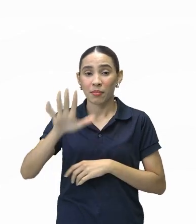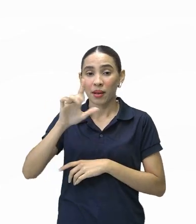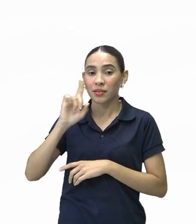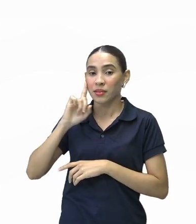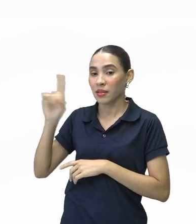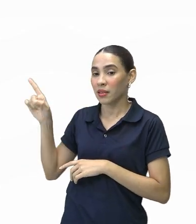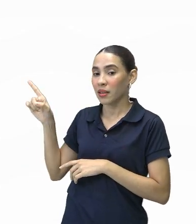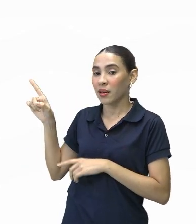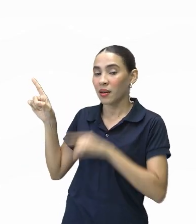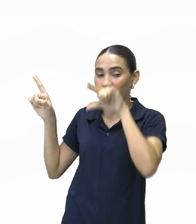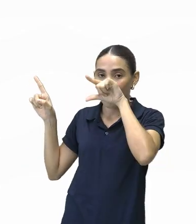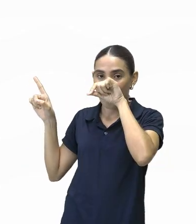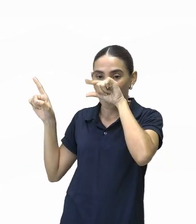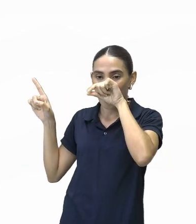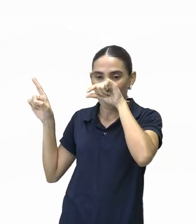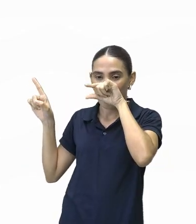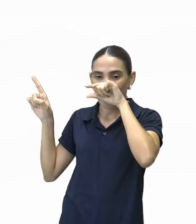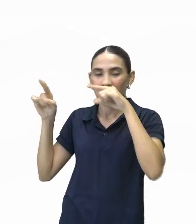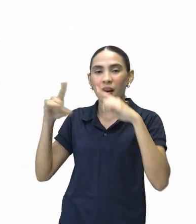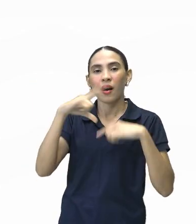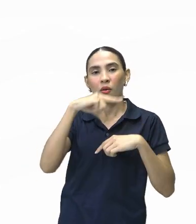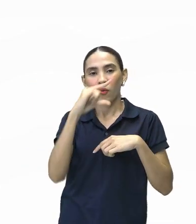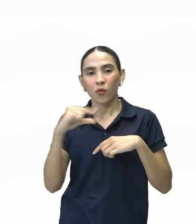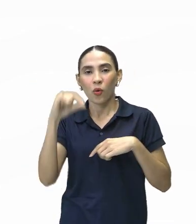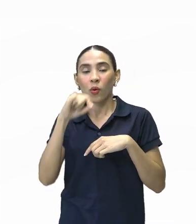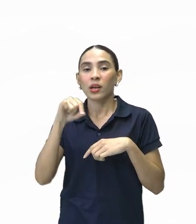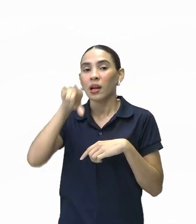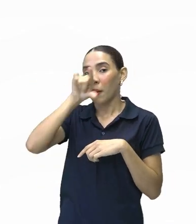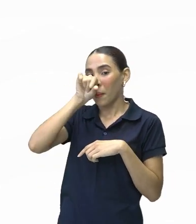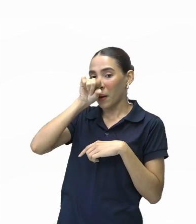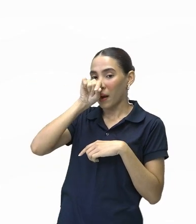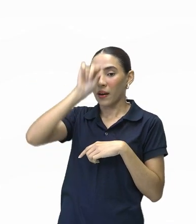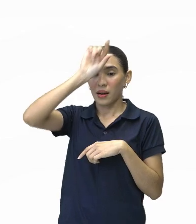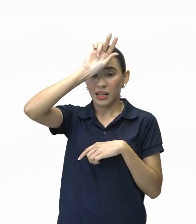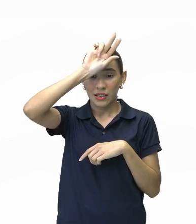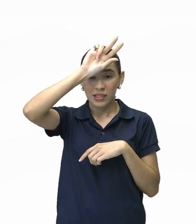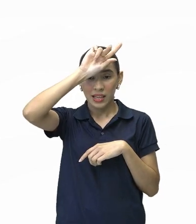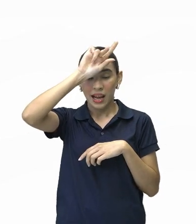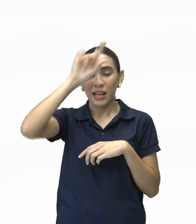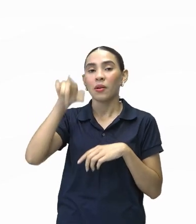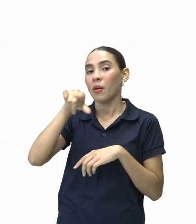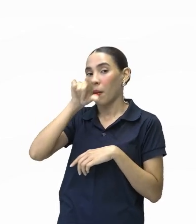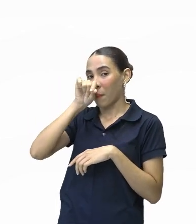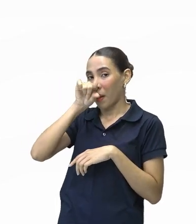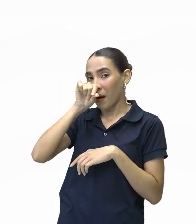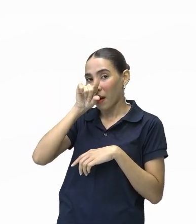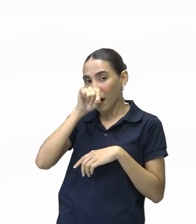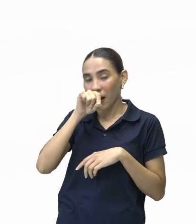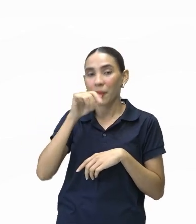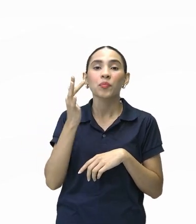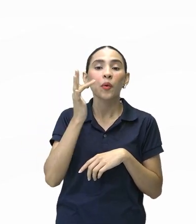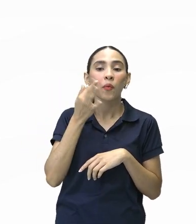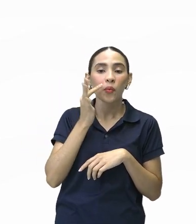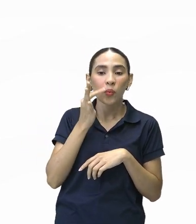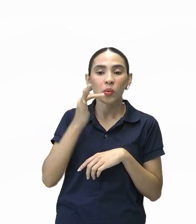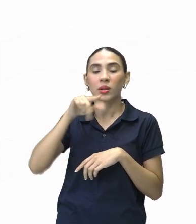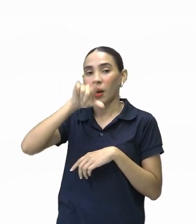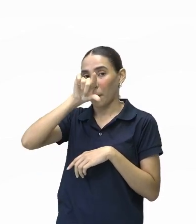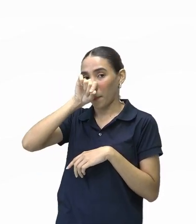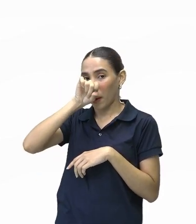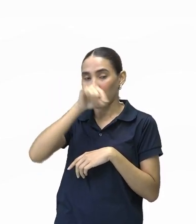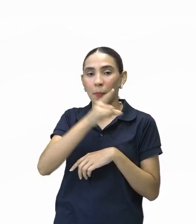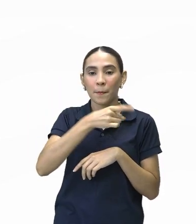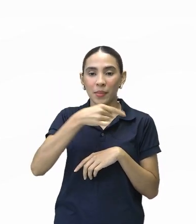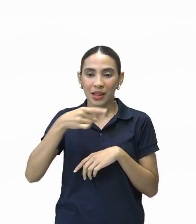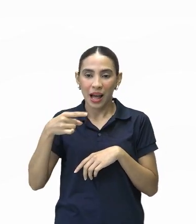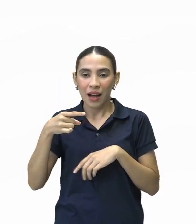no formato para folhas, naquele que consome insetos, o que consome sementes, o que consome frutas e larvas, por exemplo.